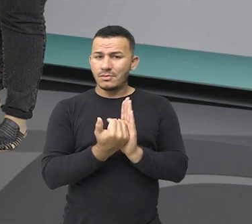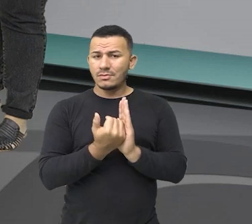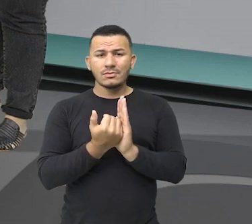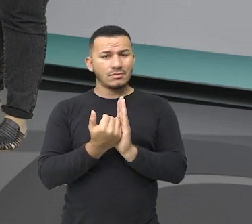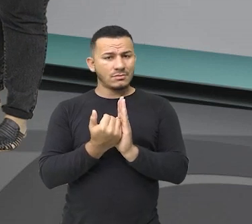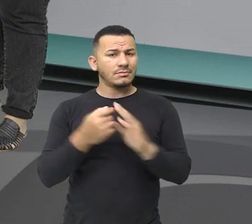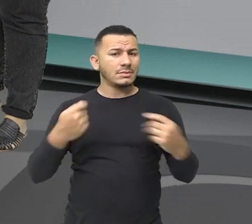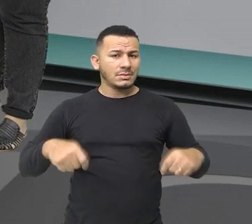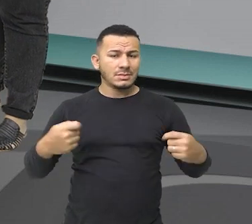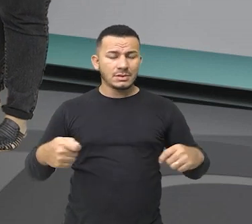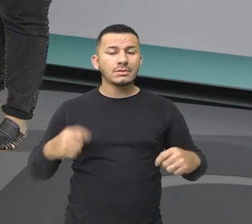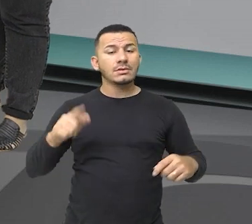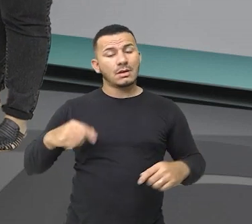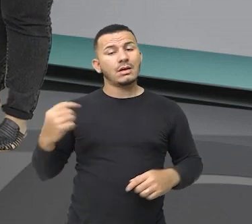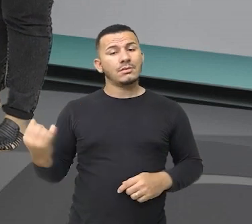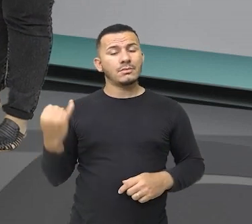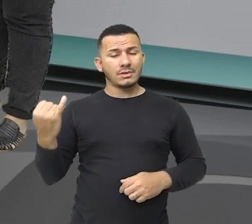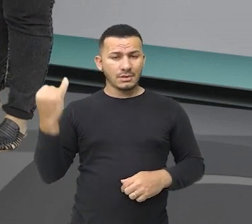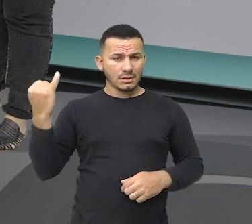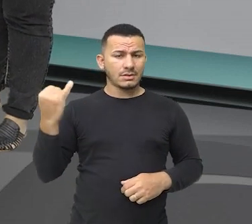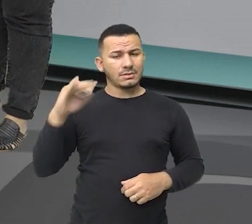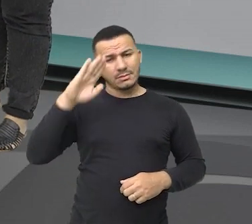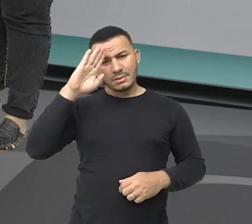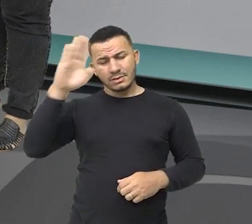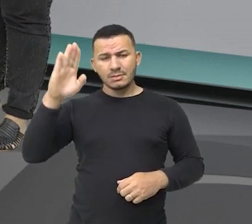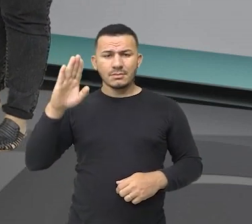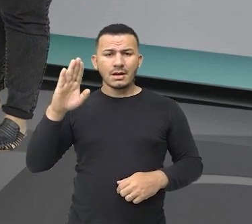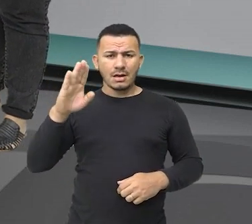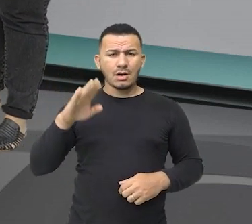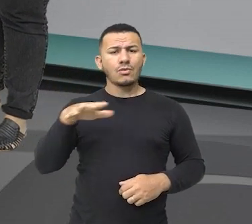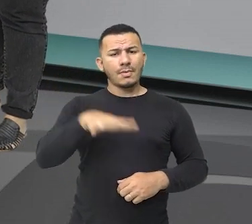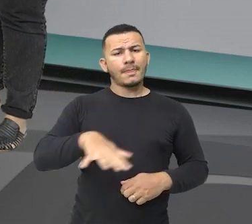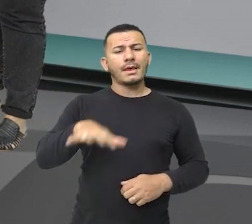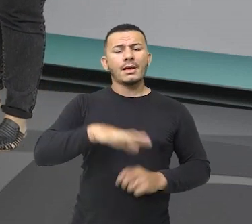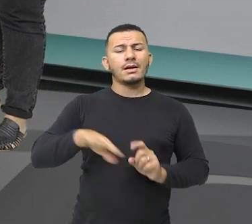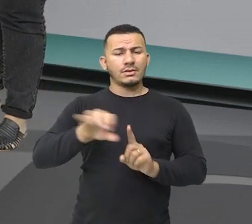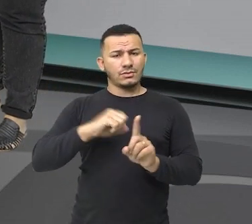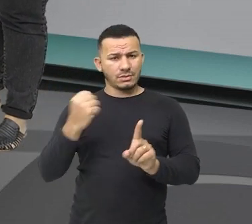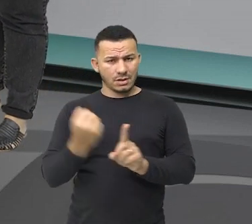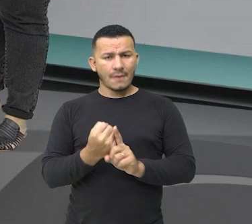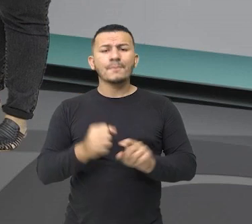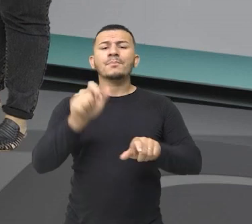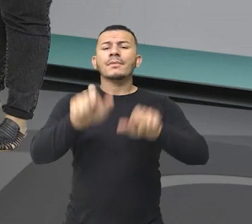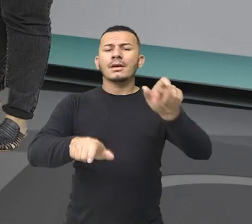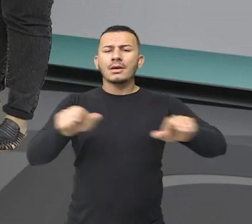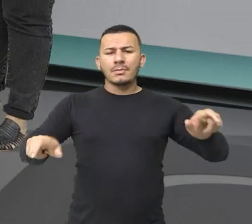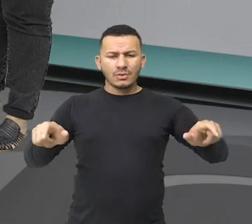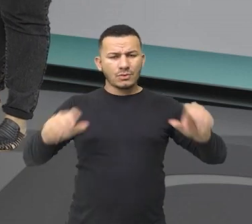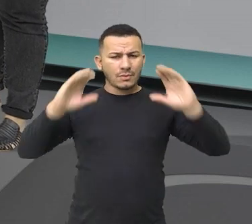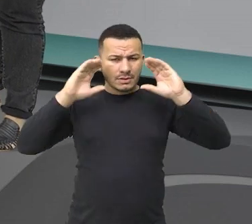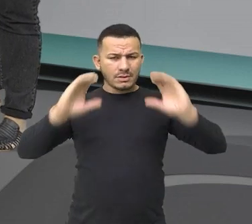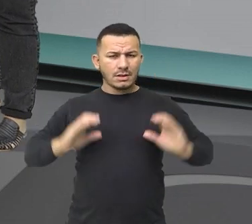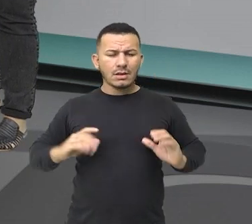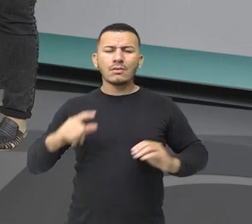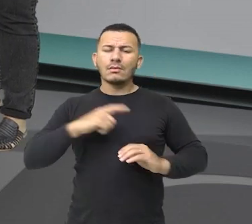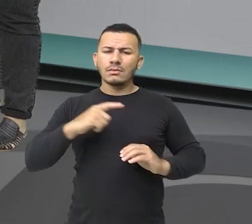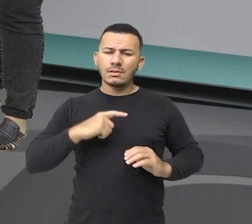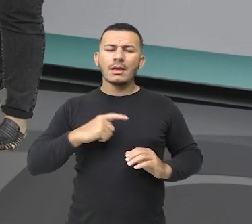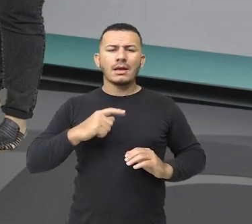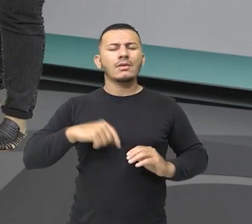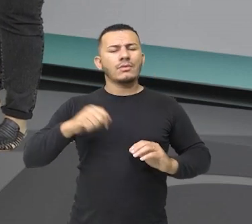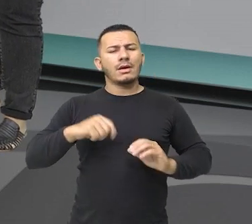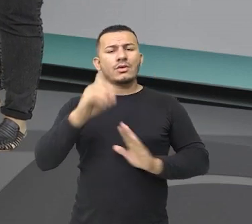o fundamental de tudo. Em uma organização social, todo cidadão tem direitos e deveres. E esses direitos devem